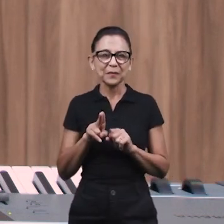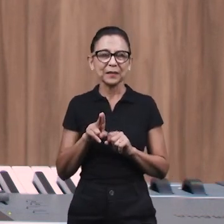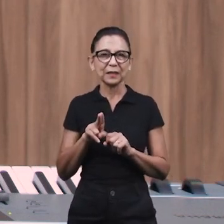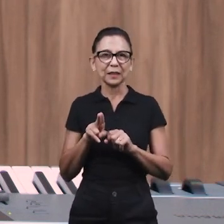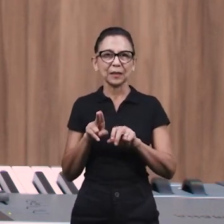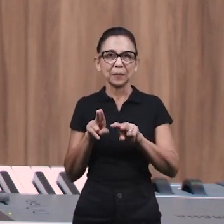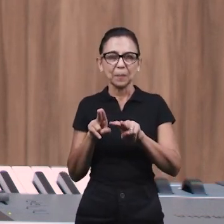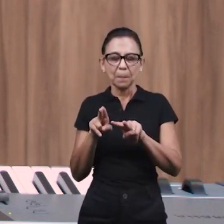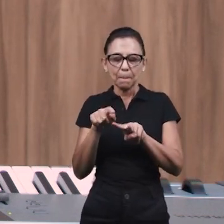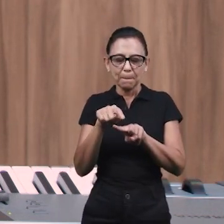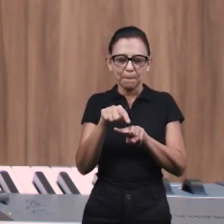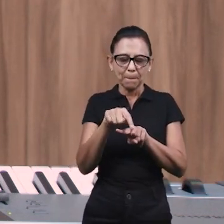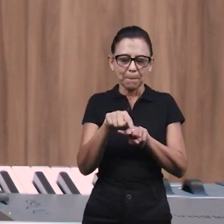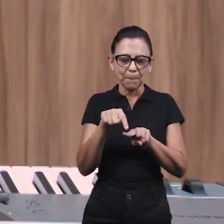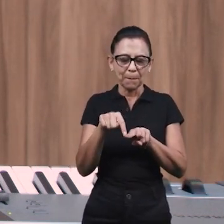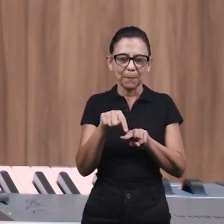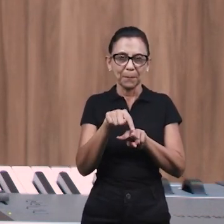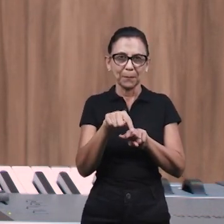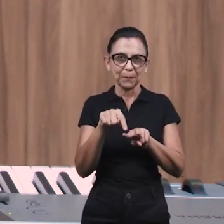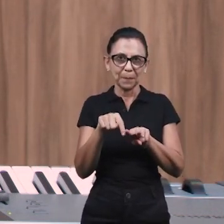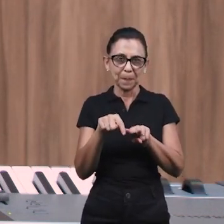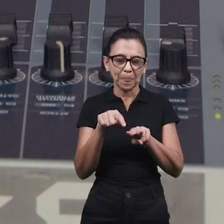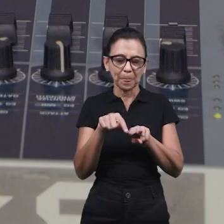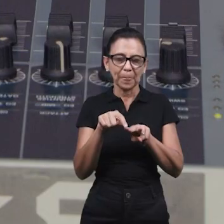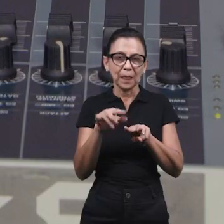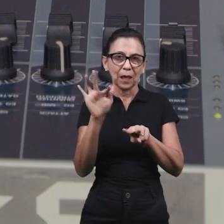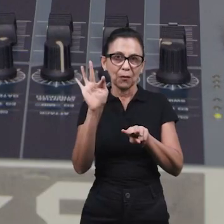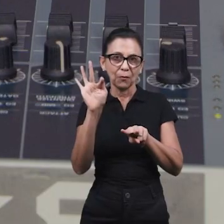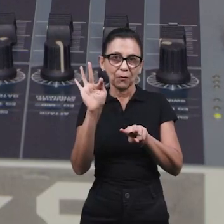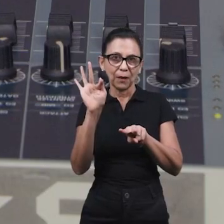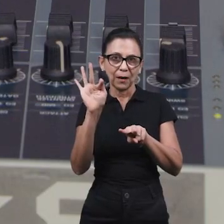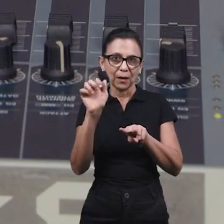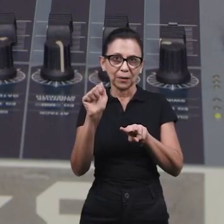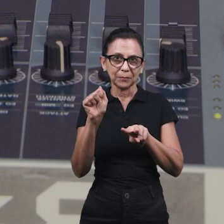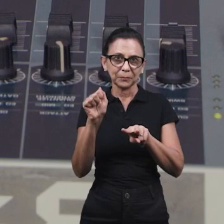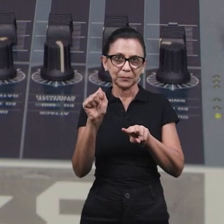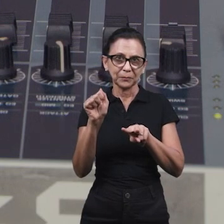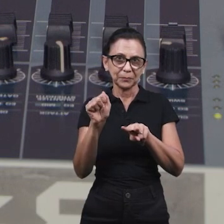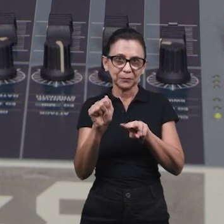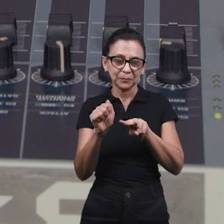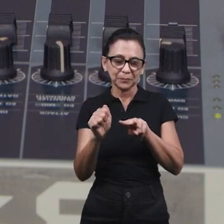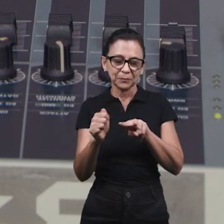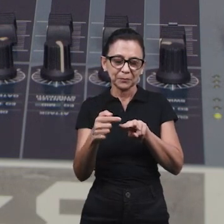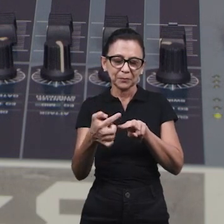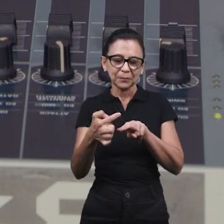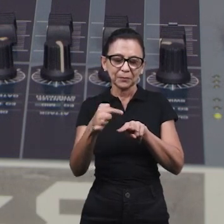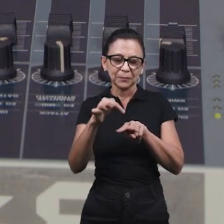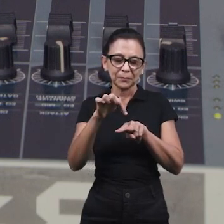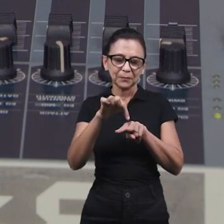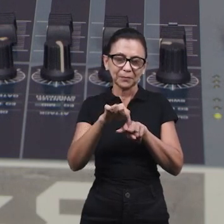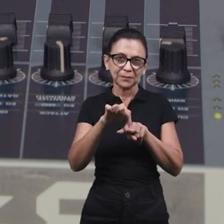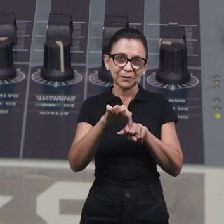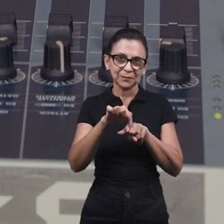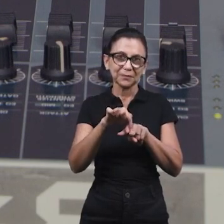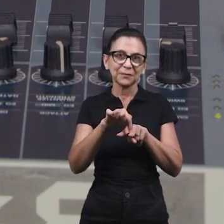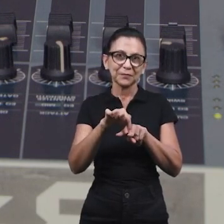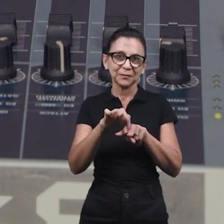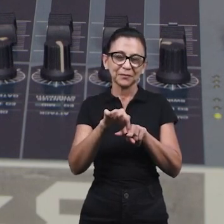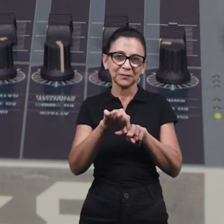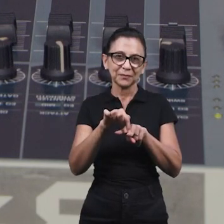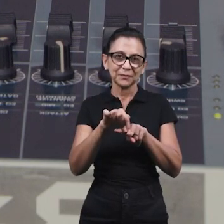menor distância entre 2 notinhas. Então, se eu estou aqui no meu Fá, o Fá sustenido, a gente vai